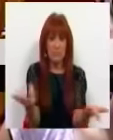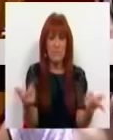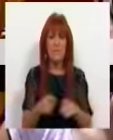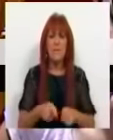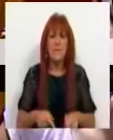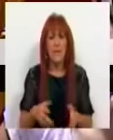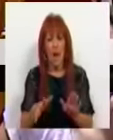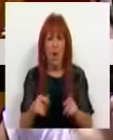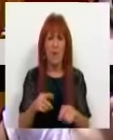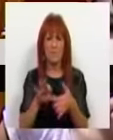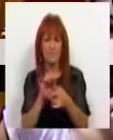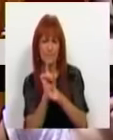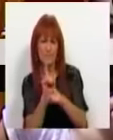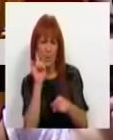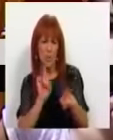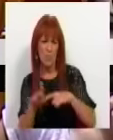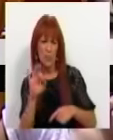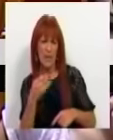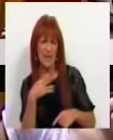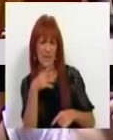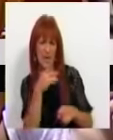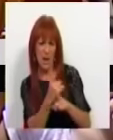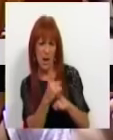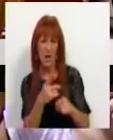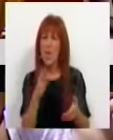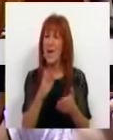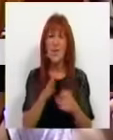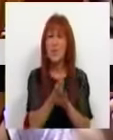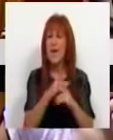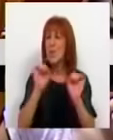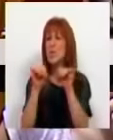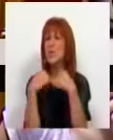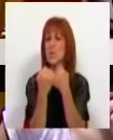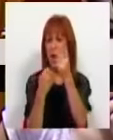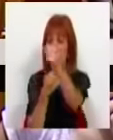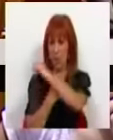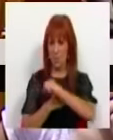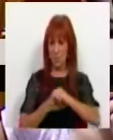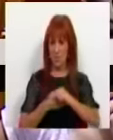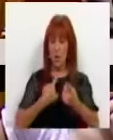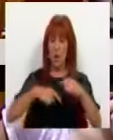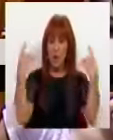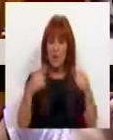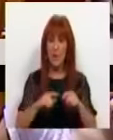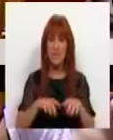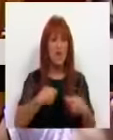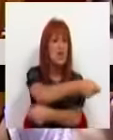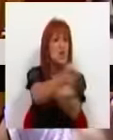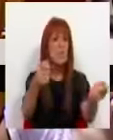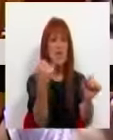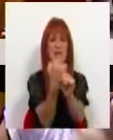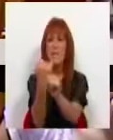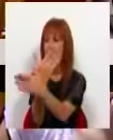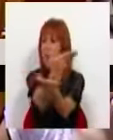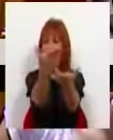isso, já agora comentando o que disse a senhora deputada do PSD, não é apenas o setor social. Nós temos que distribuir o